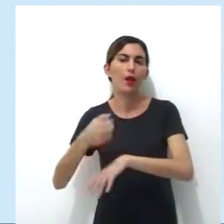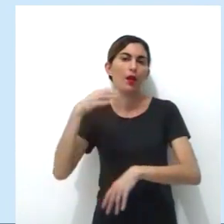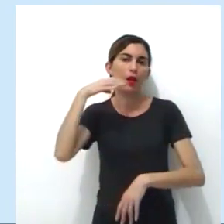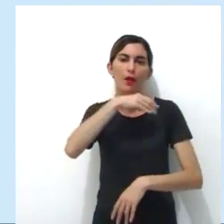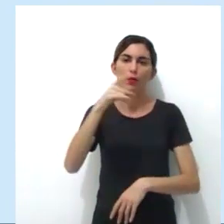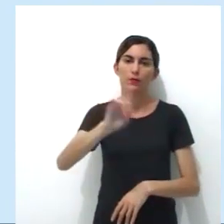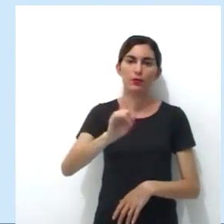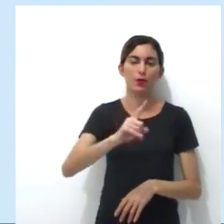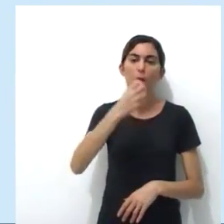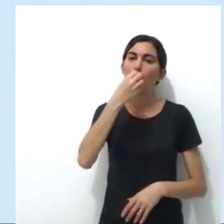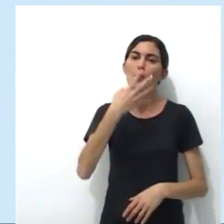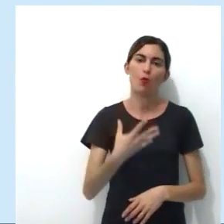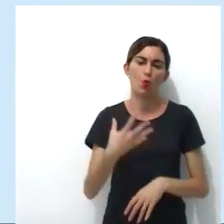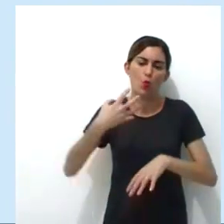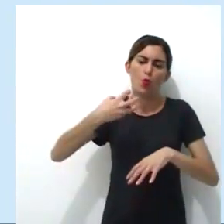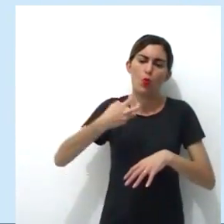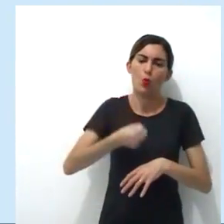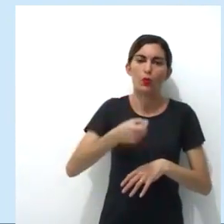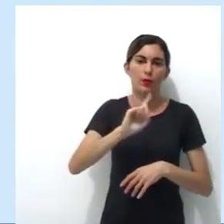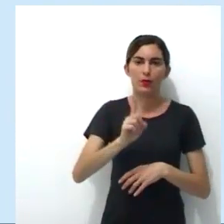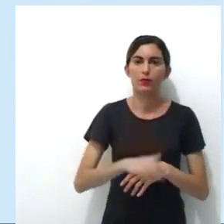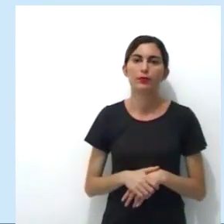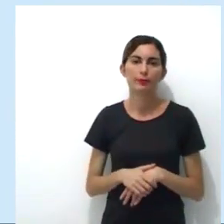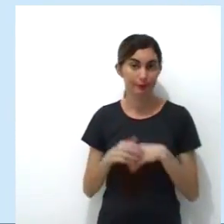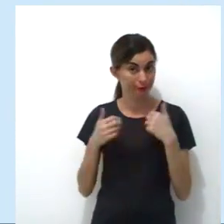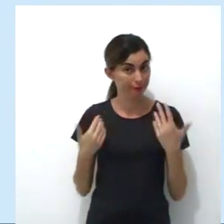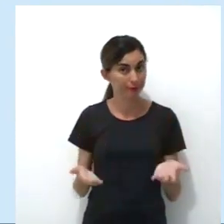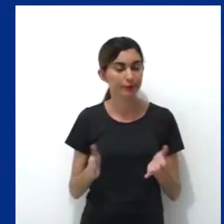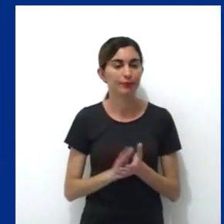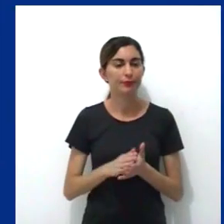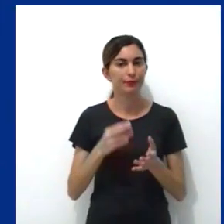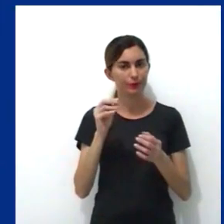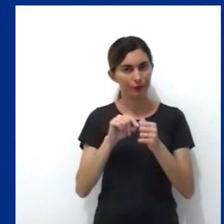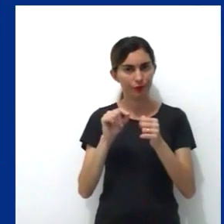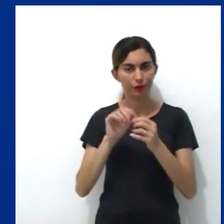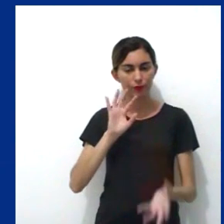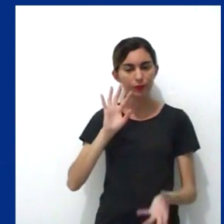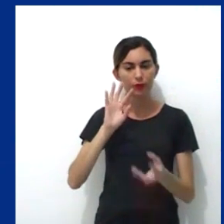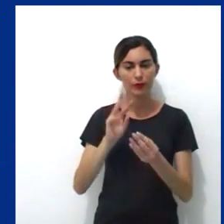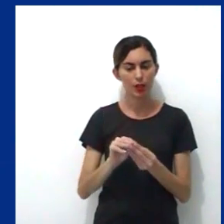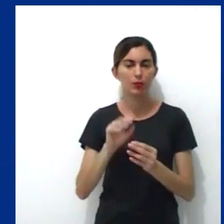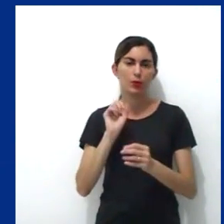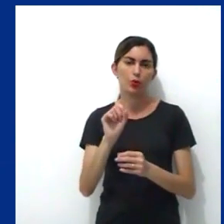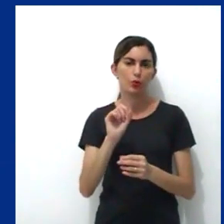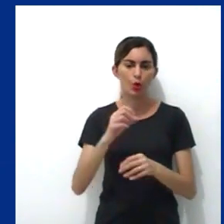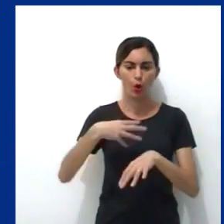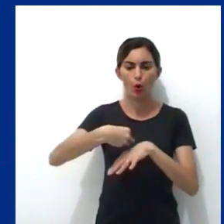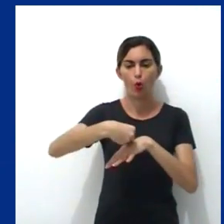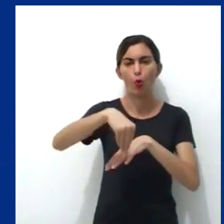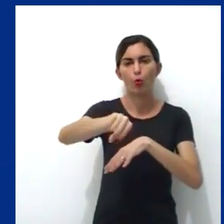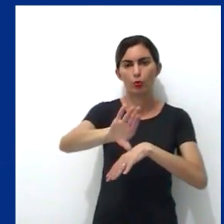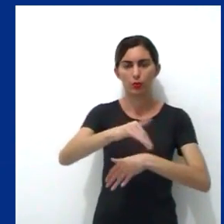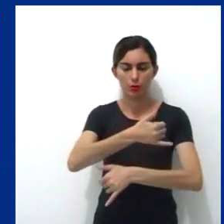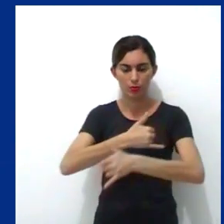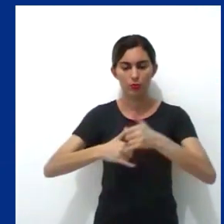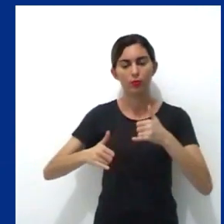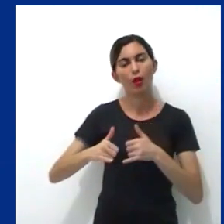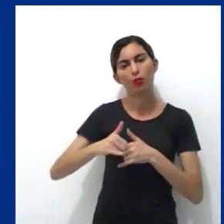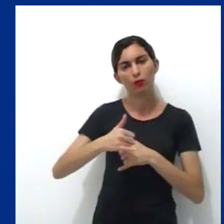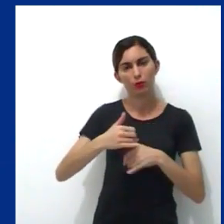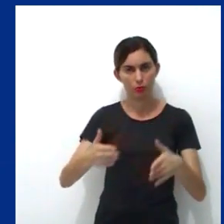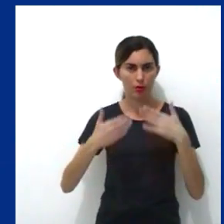fogo vai passar para a panela, se ela não usar o paninho ali, ela vai se queimar. E a colher de madeira